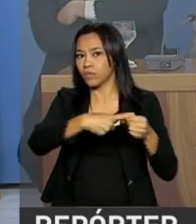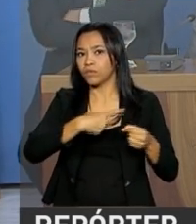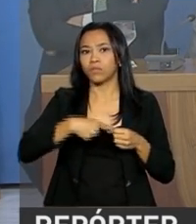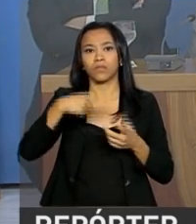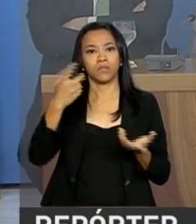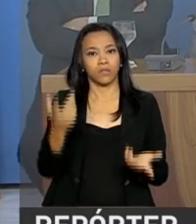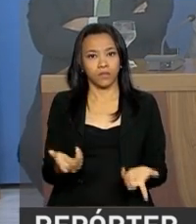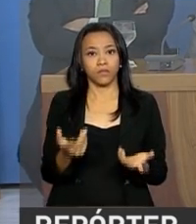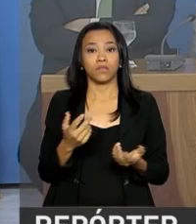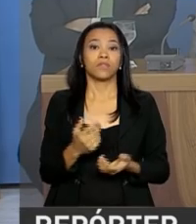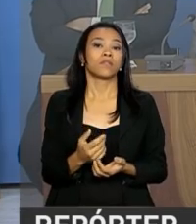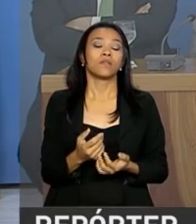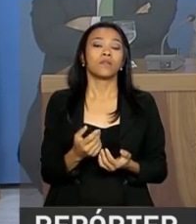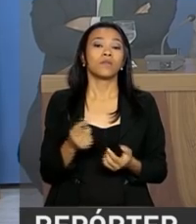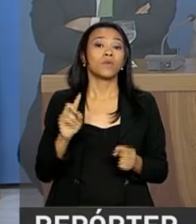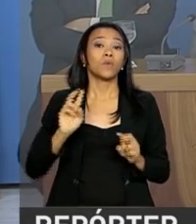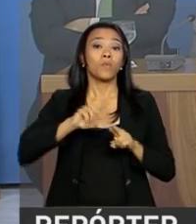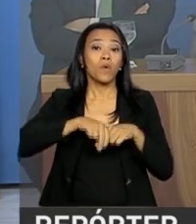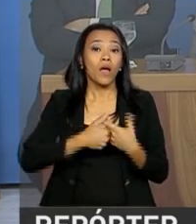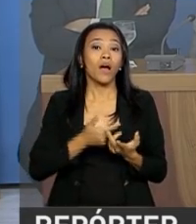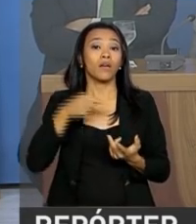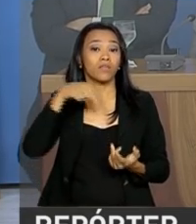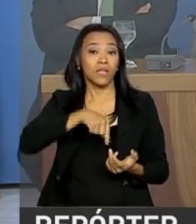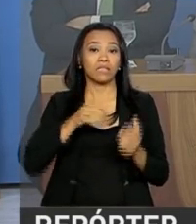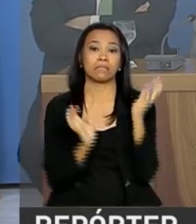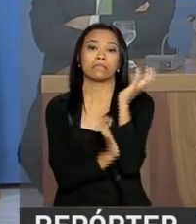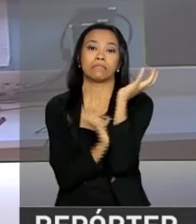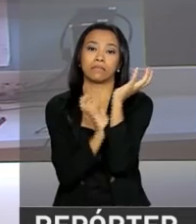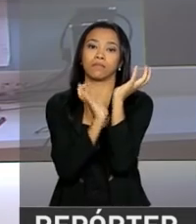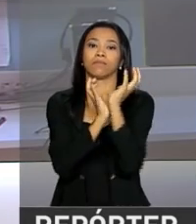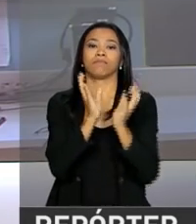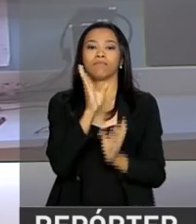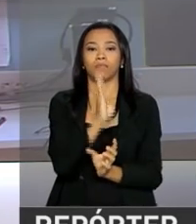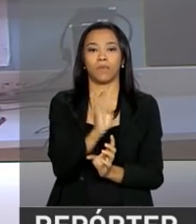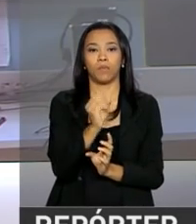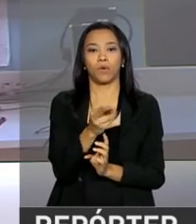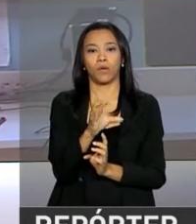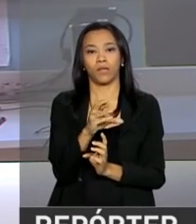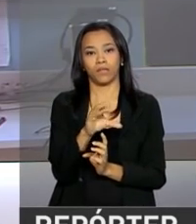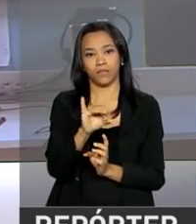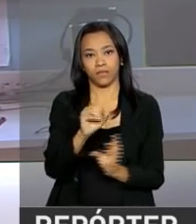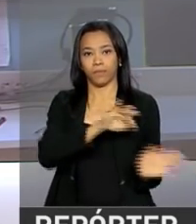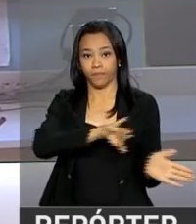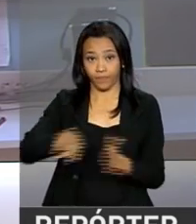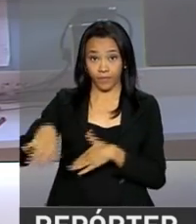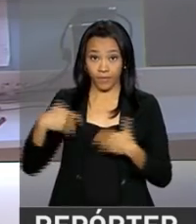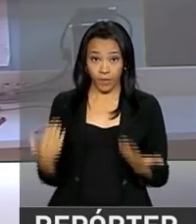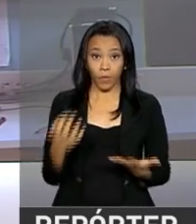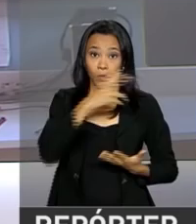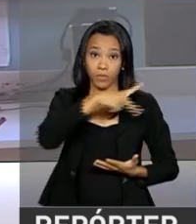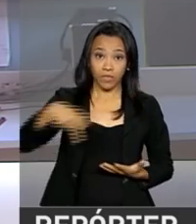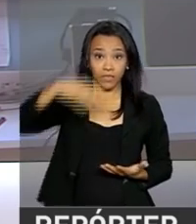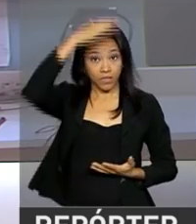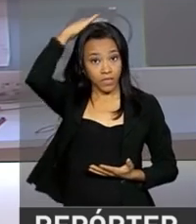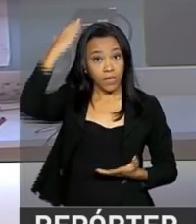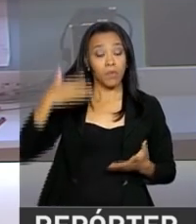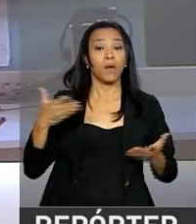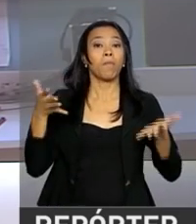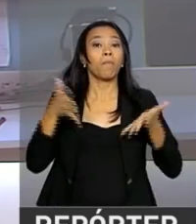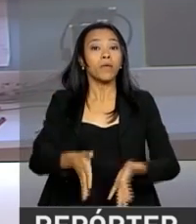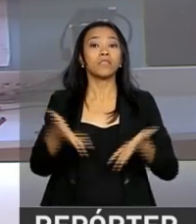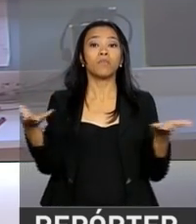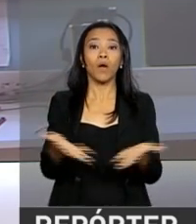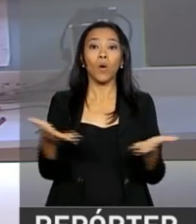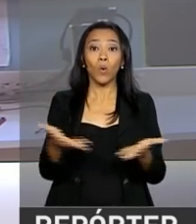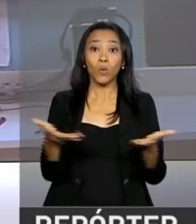a essa burocracia e o presidente Michel Temer participa hoje do tradicional